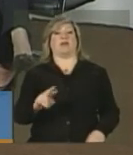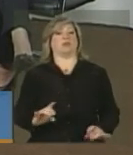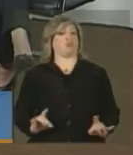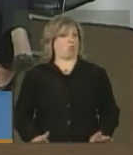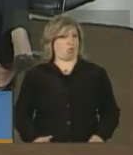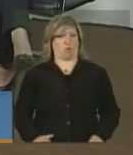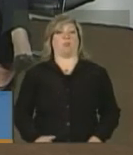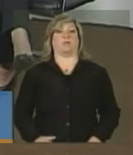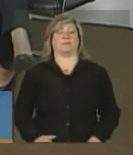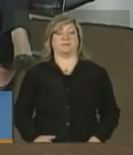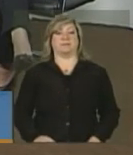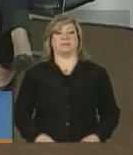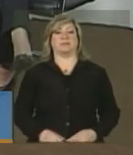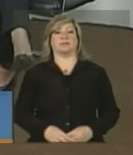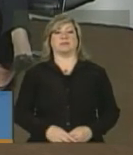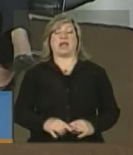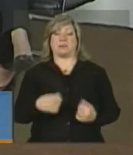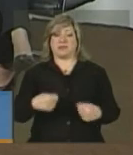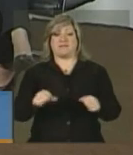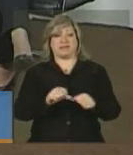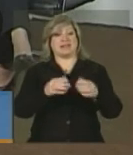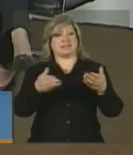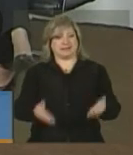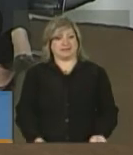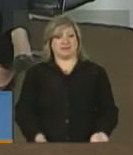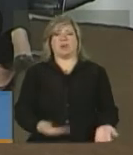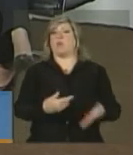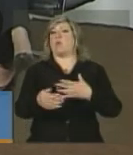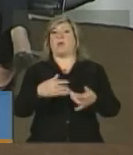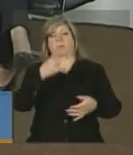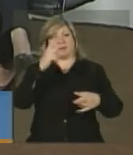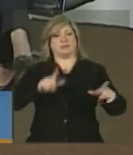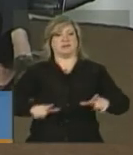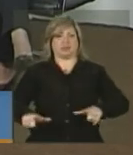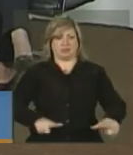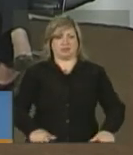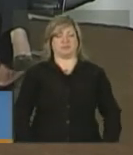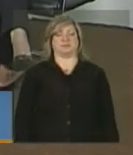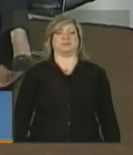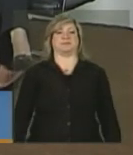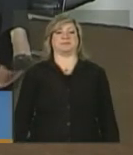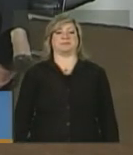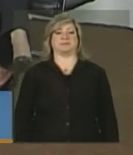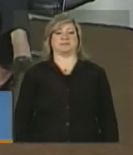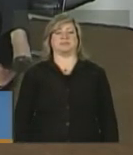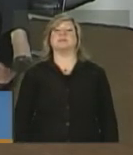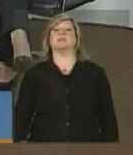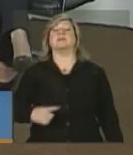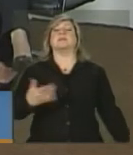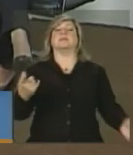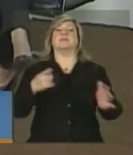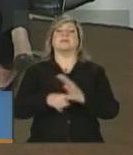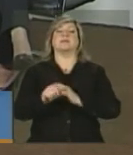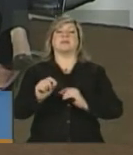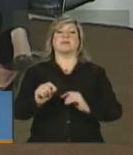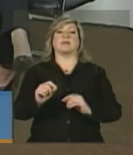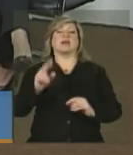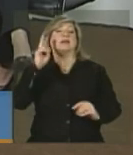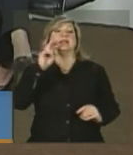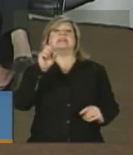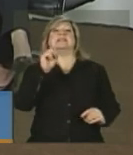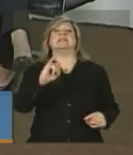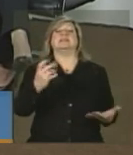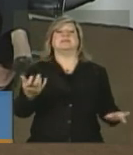a vinculação tem que ser feita dessa maneira, para qualquer trabalhador. Bom, Cristina, no caso de se desejar